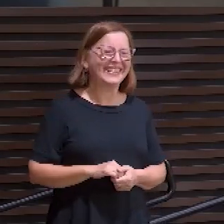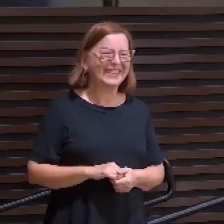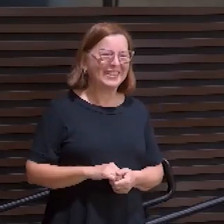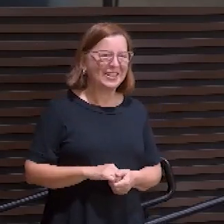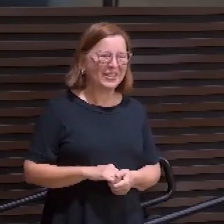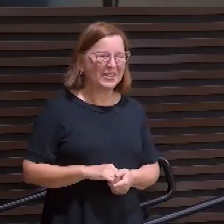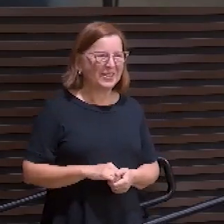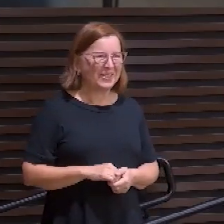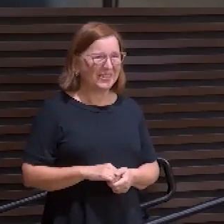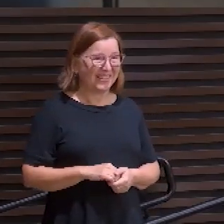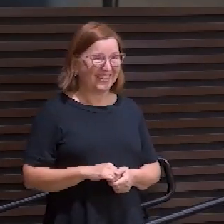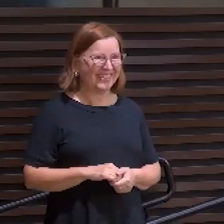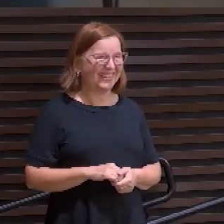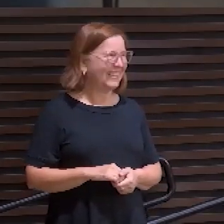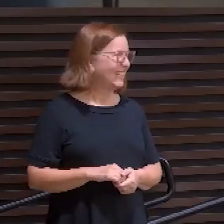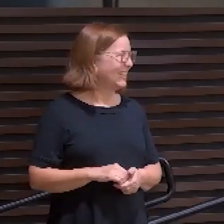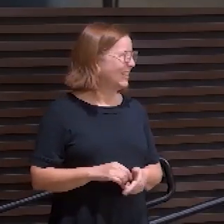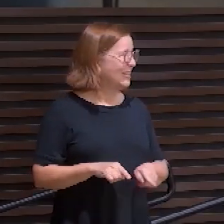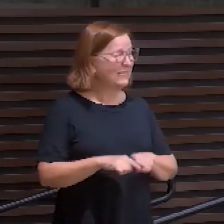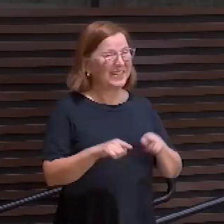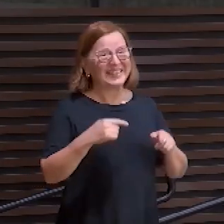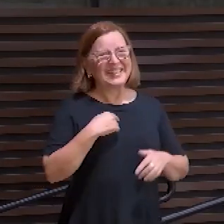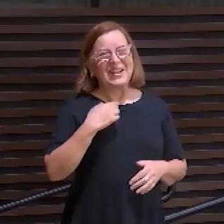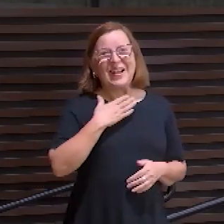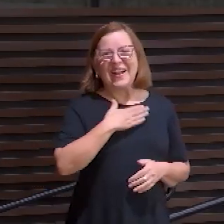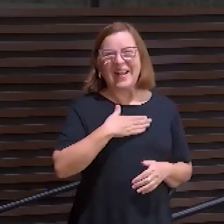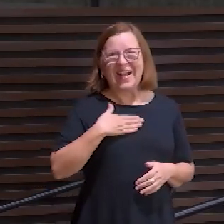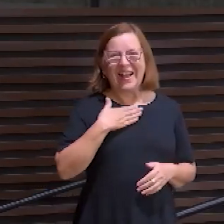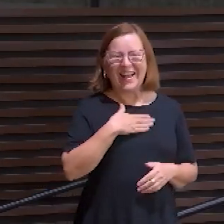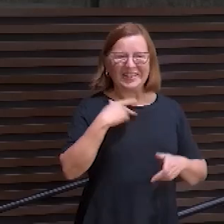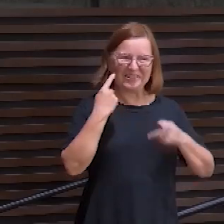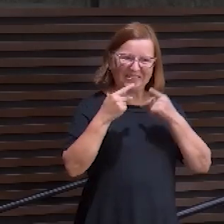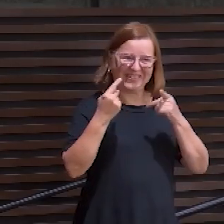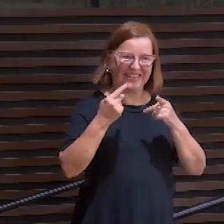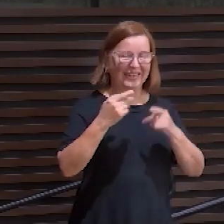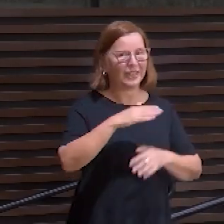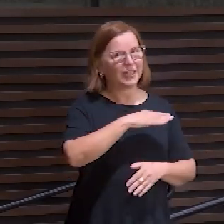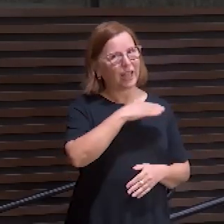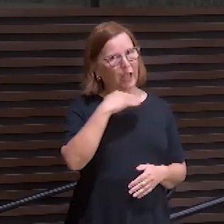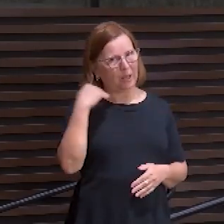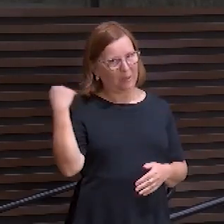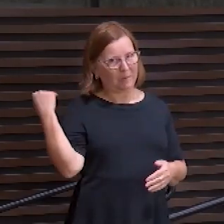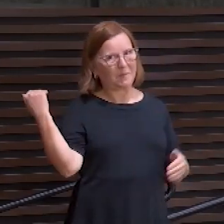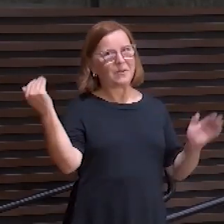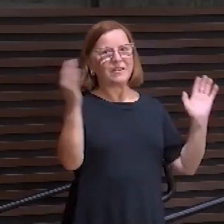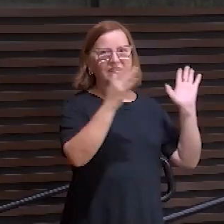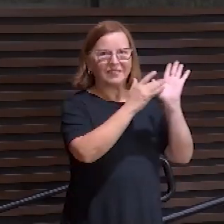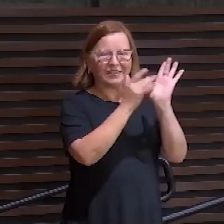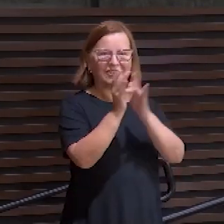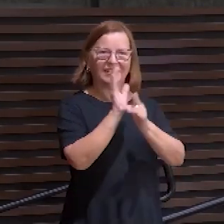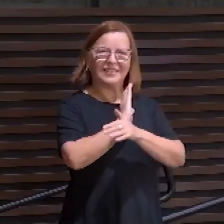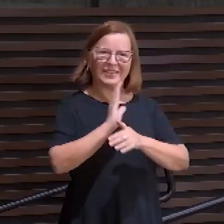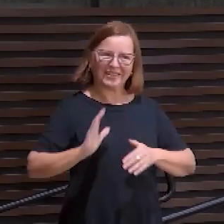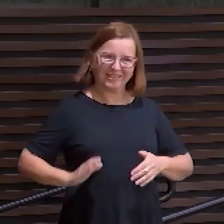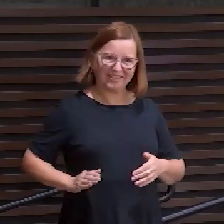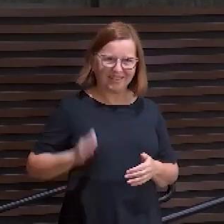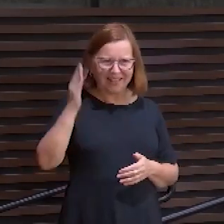gosto? Eu gosto de falar da morte de Jesus Cristo. Sabe por